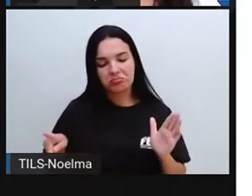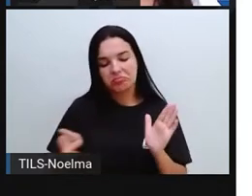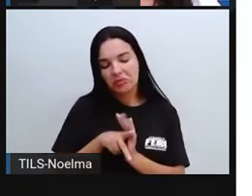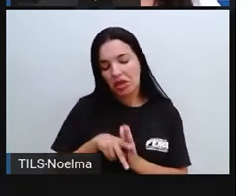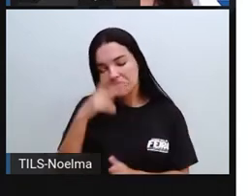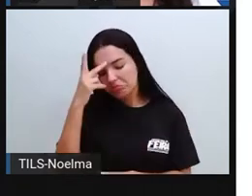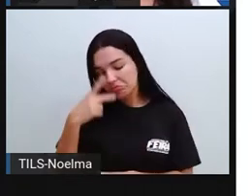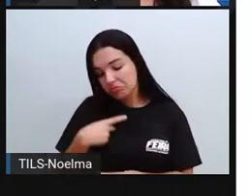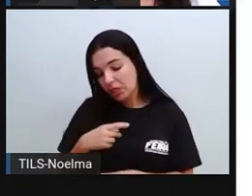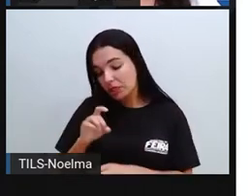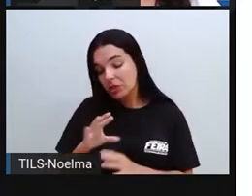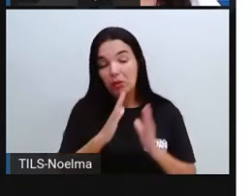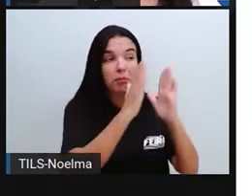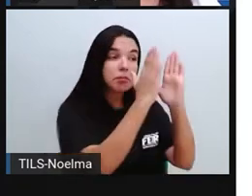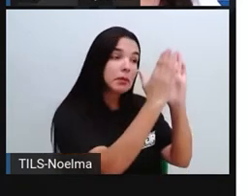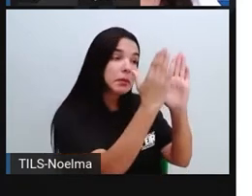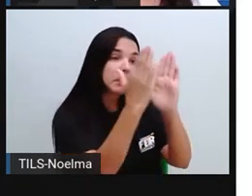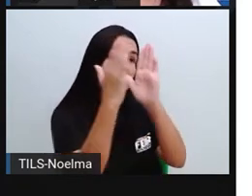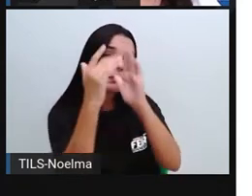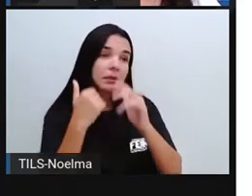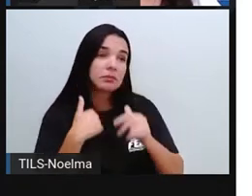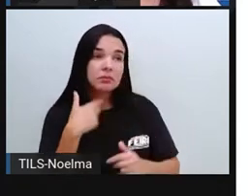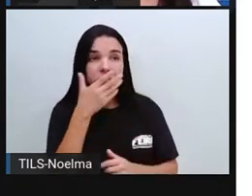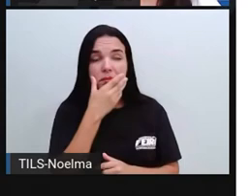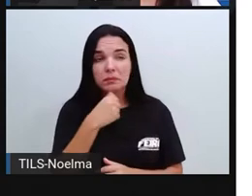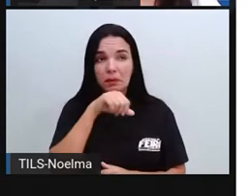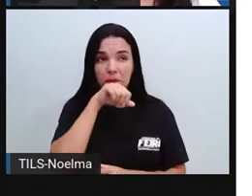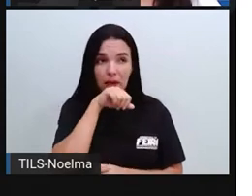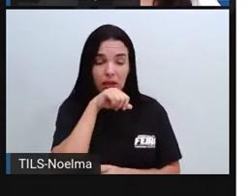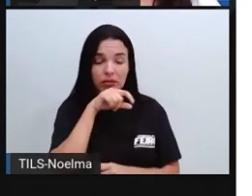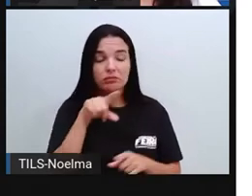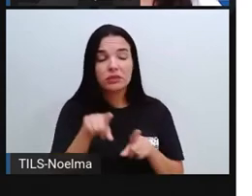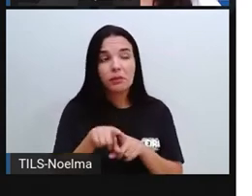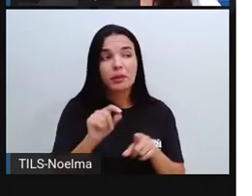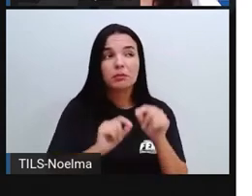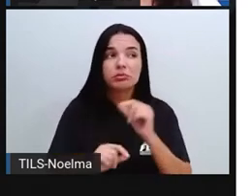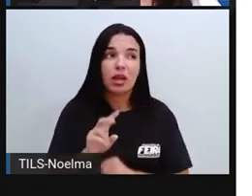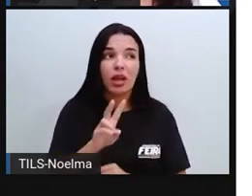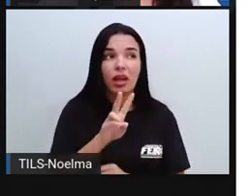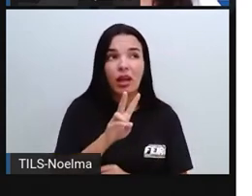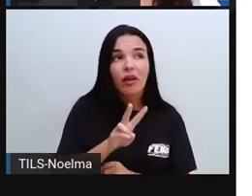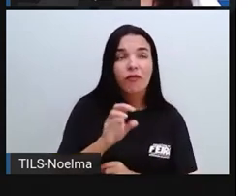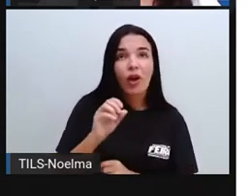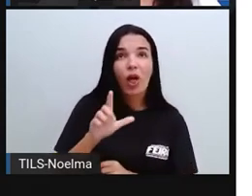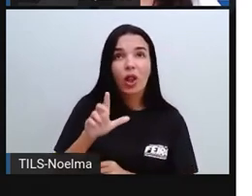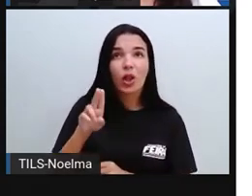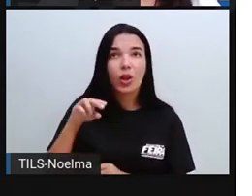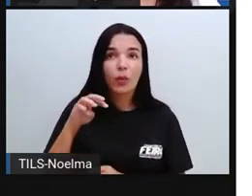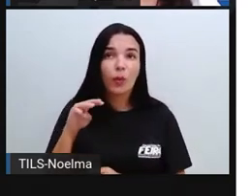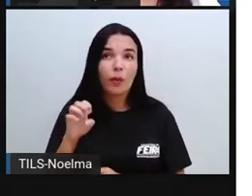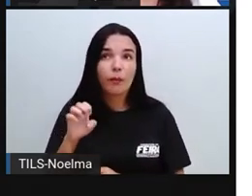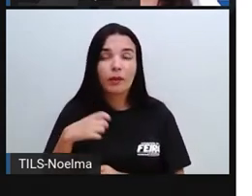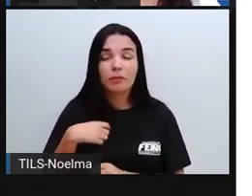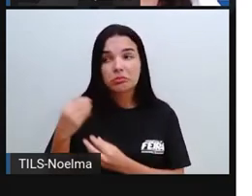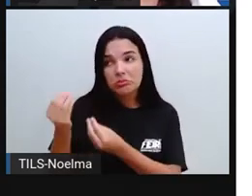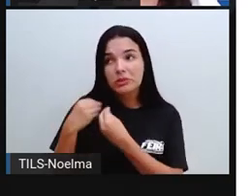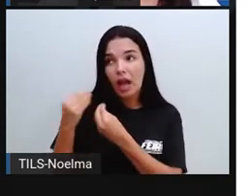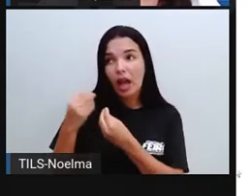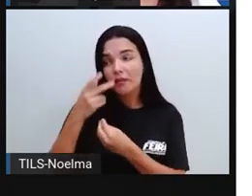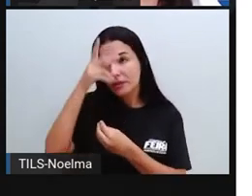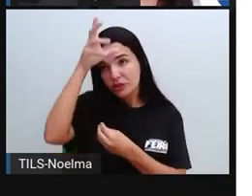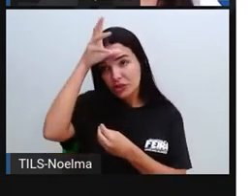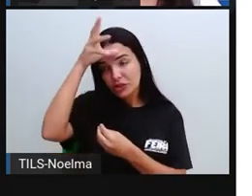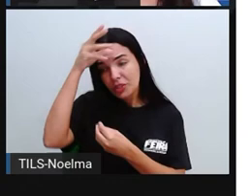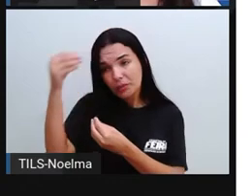na estante de quinquilharias de meu pai e com os volumes que avós, tias e madrinhas me davam de